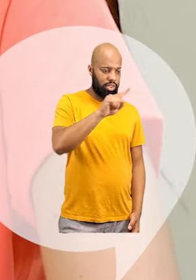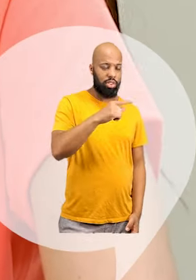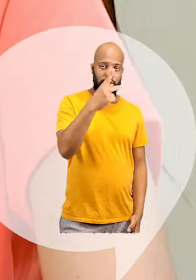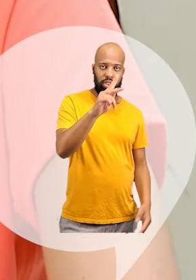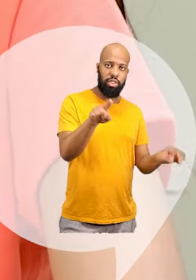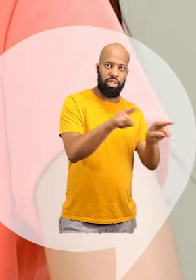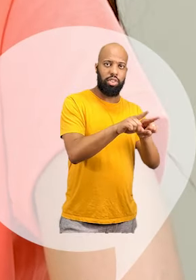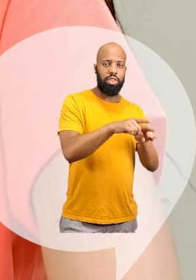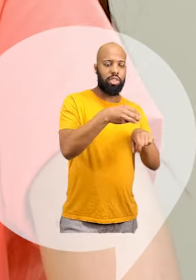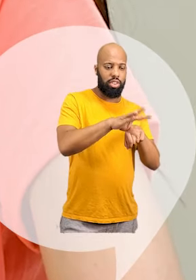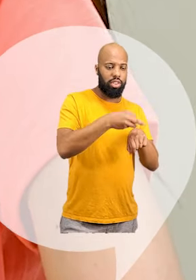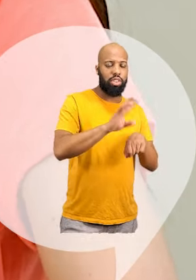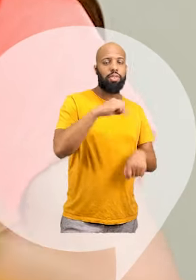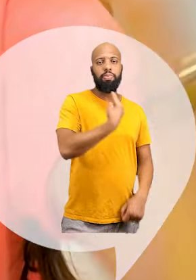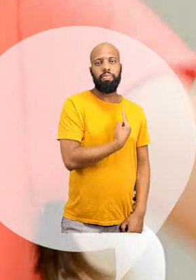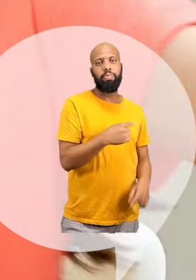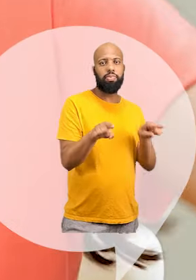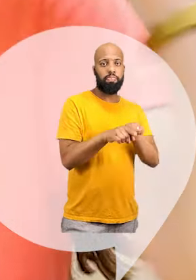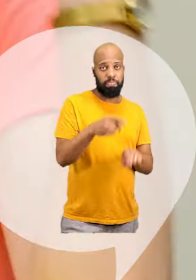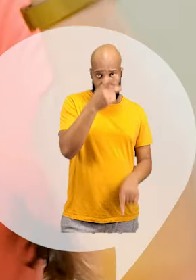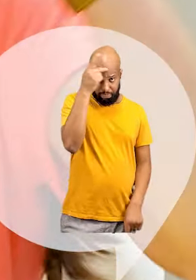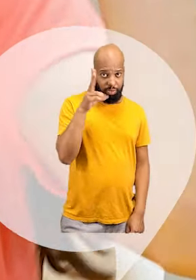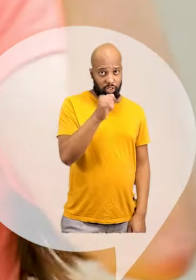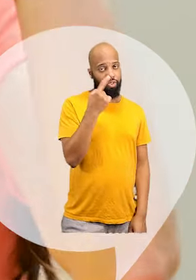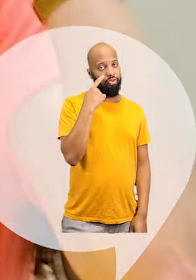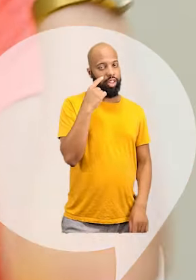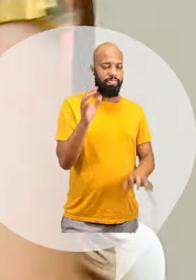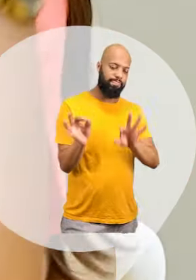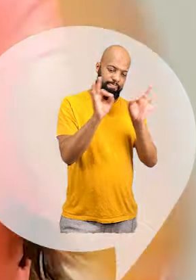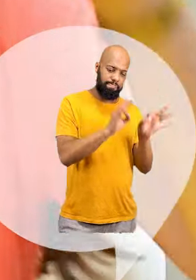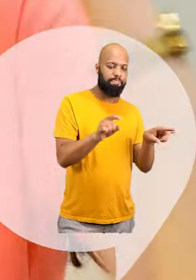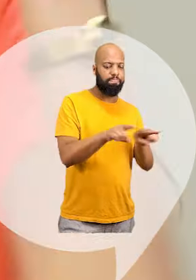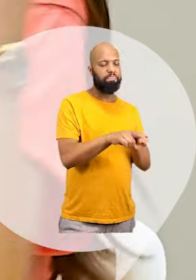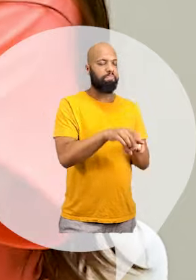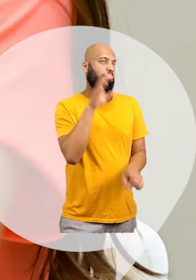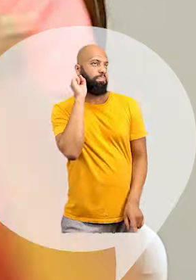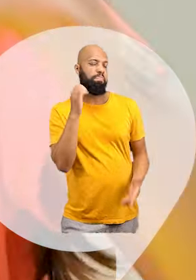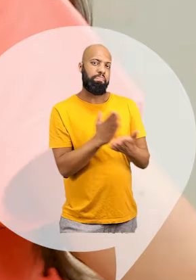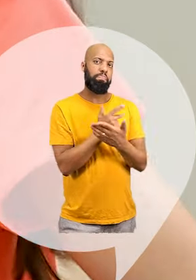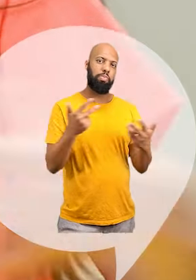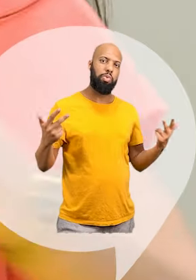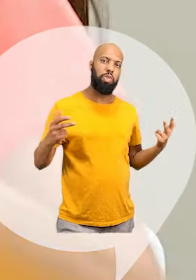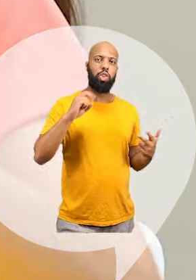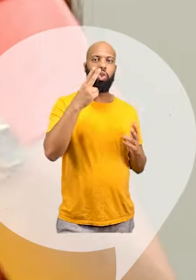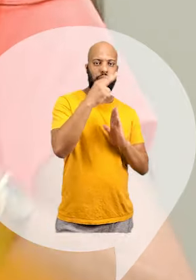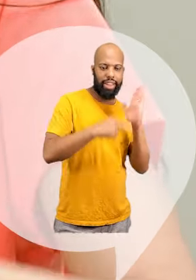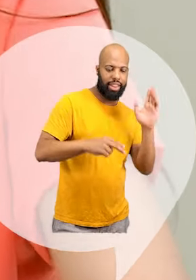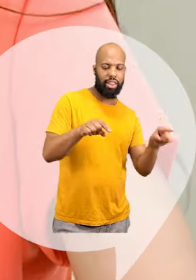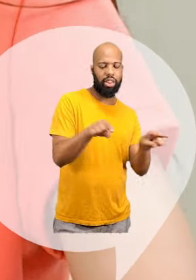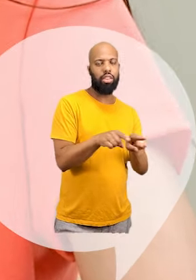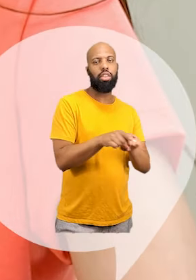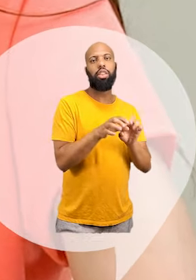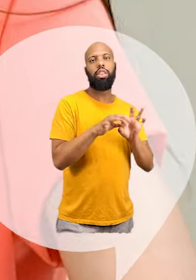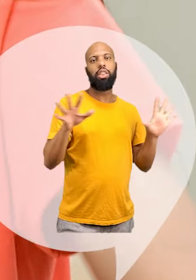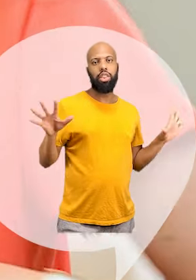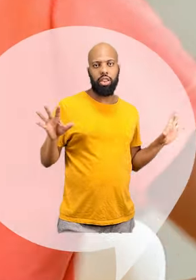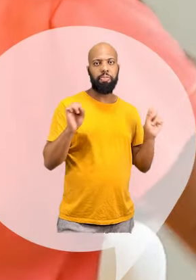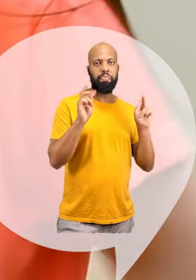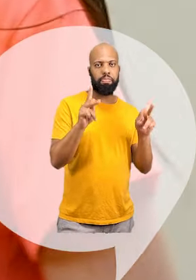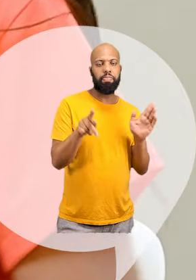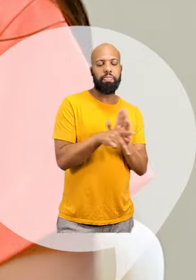vocês recomendações para a gente para o pessoal consumir assistir ouvir ler enfim bem bem